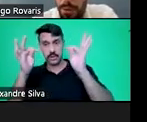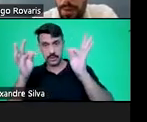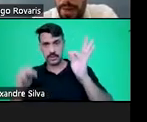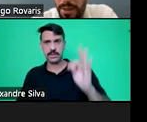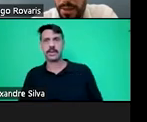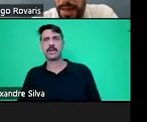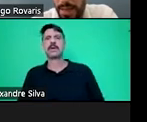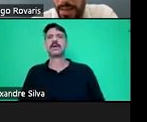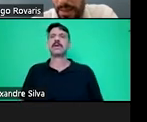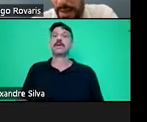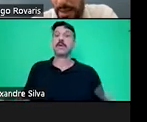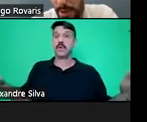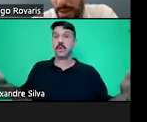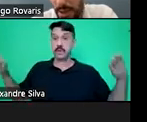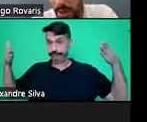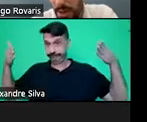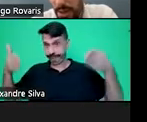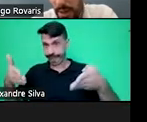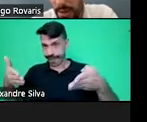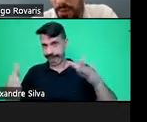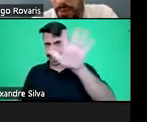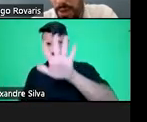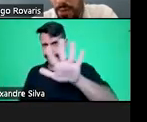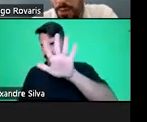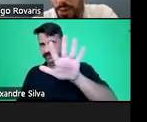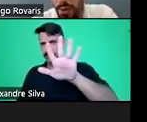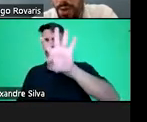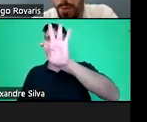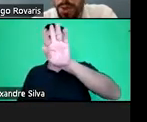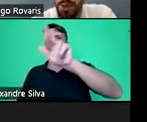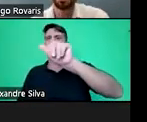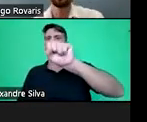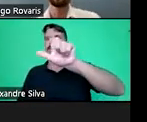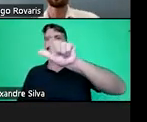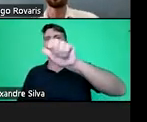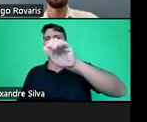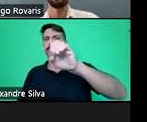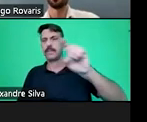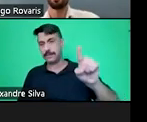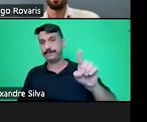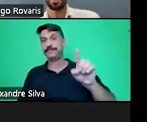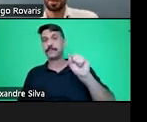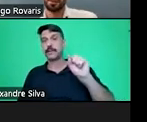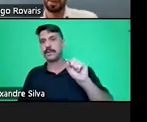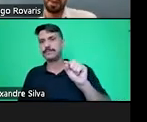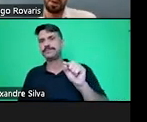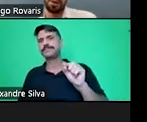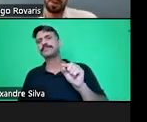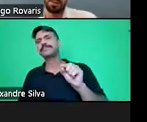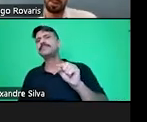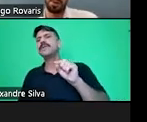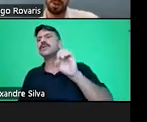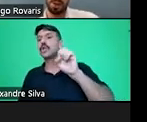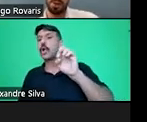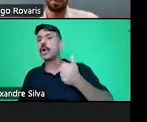um pouquinho mais nessa parte aqui de translação, então os scores poligênicos como uma ferramenta para estudar